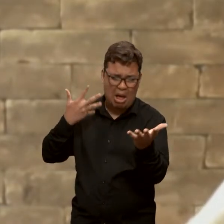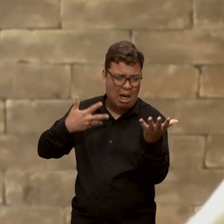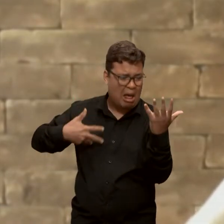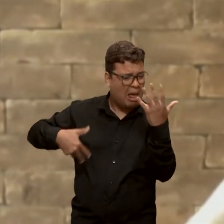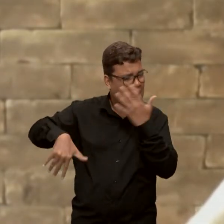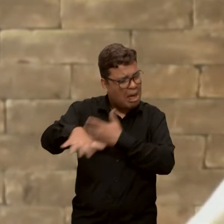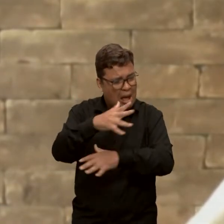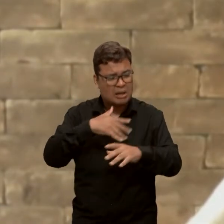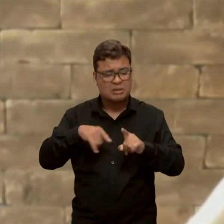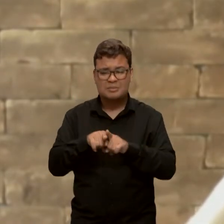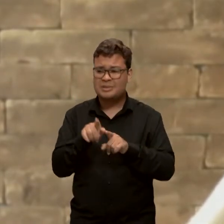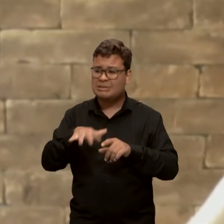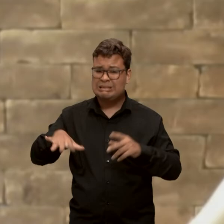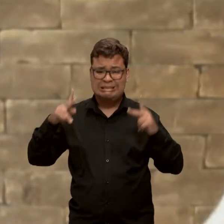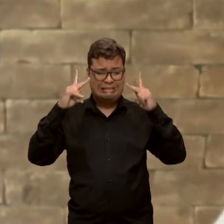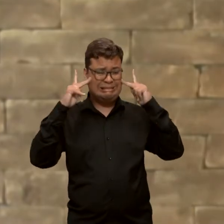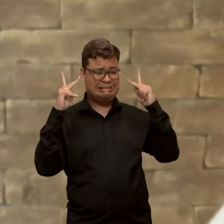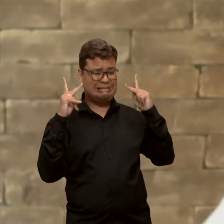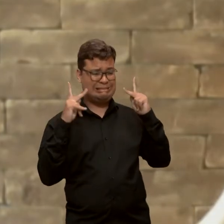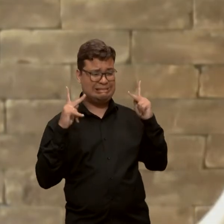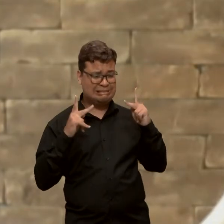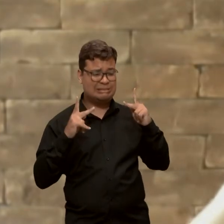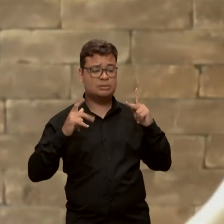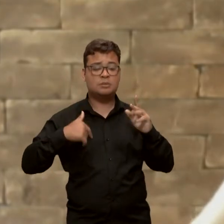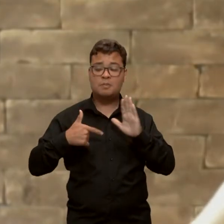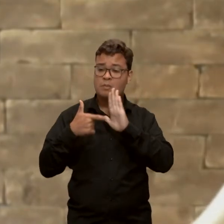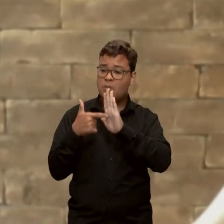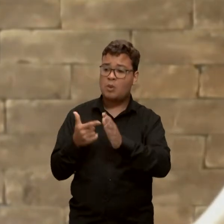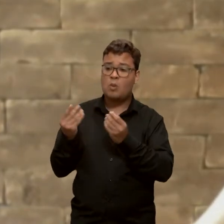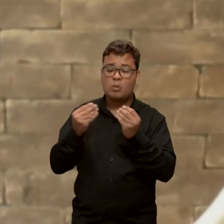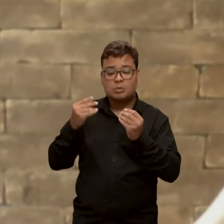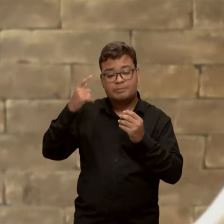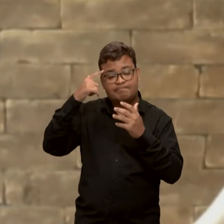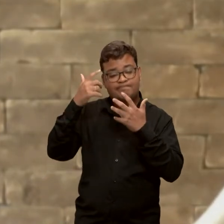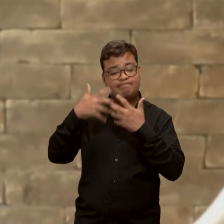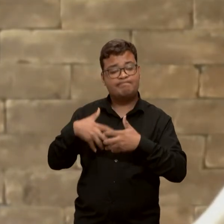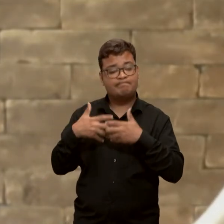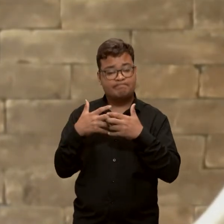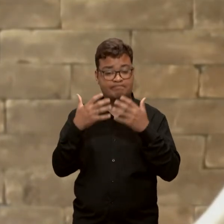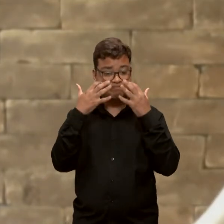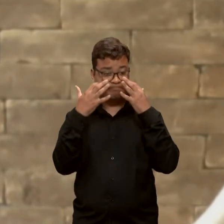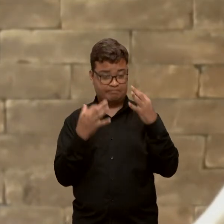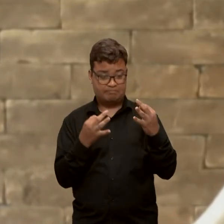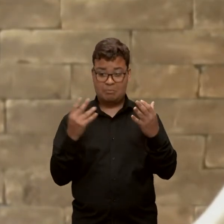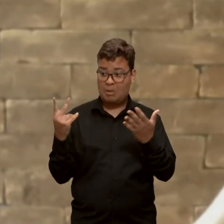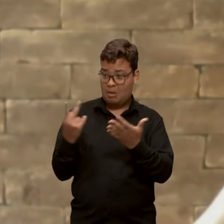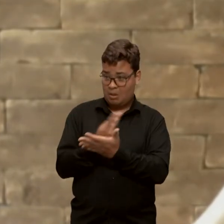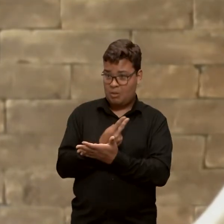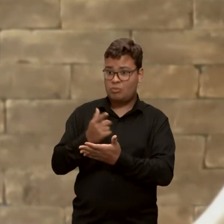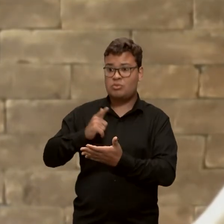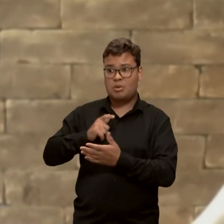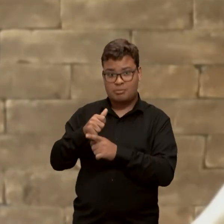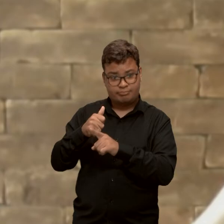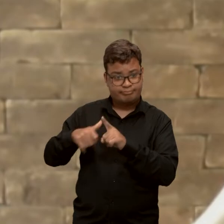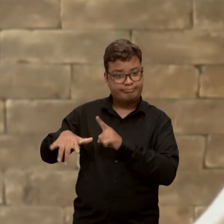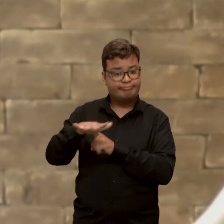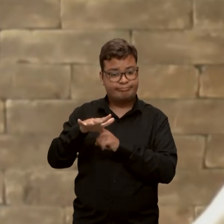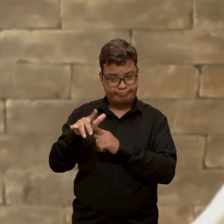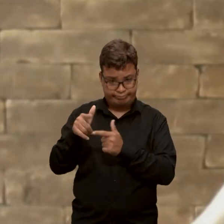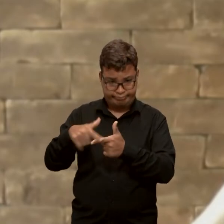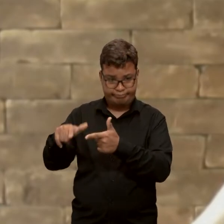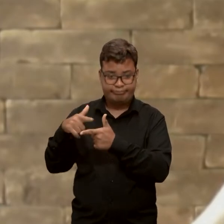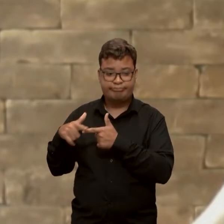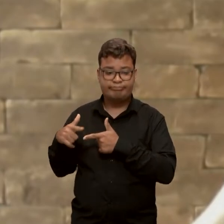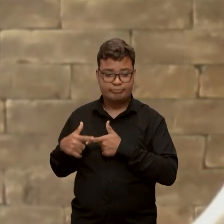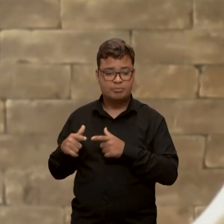todo o pânico moral para defletir a nossa atenção para essas coisas importantes que estavam acontecendo em relação ao meio ambiente. Estava querendo